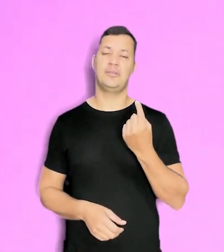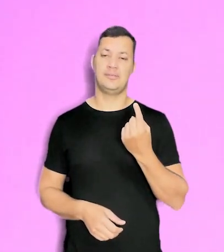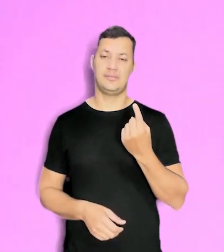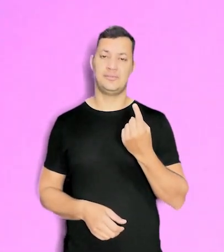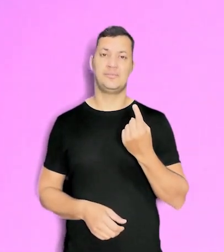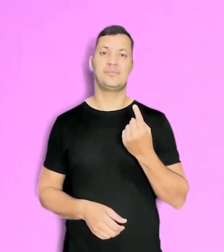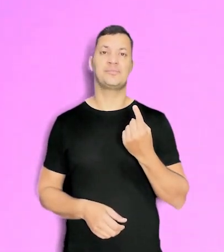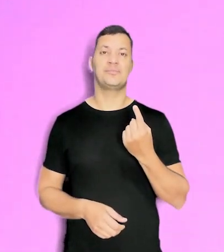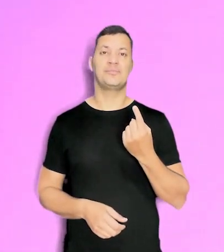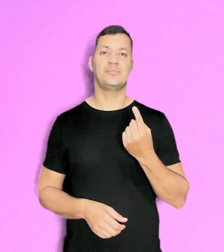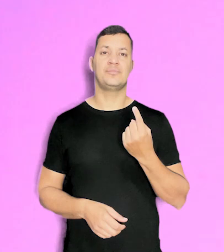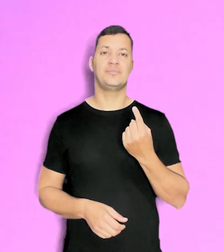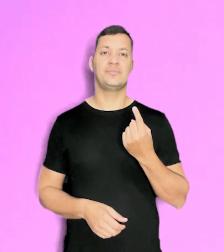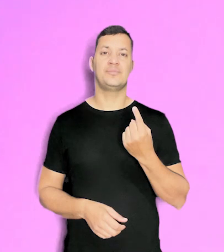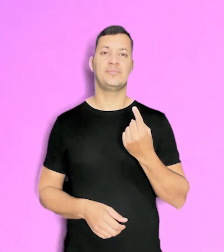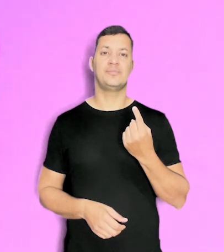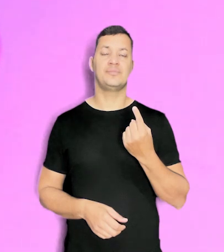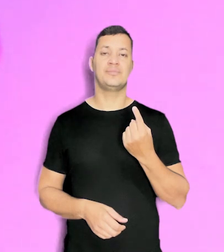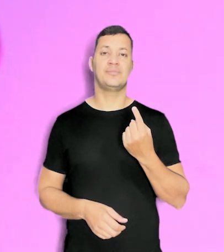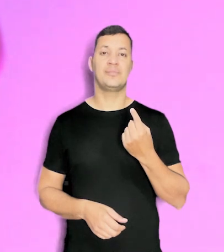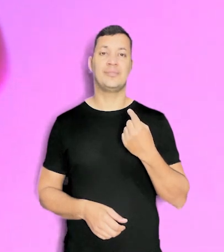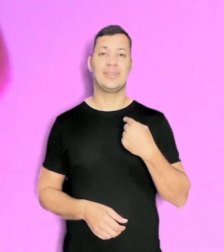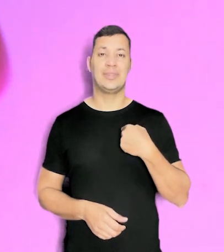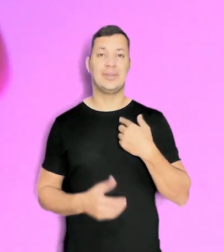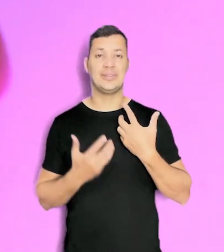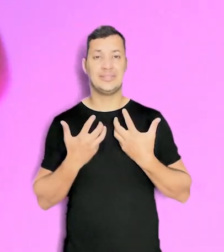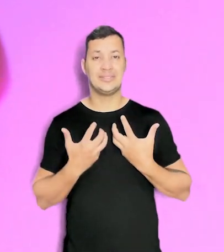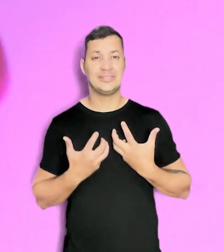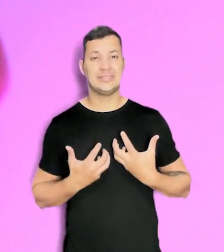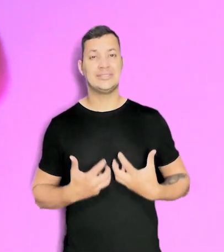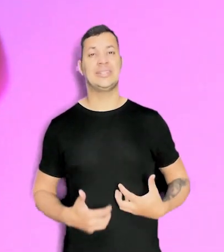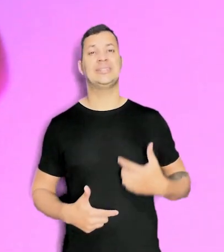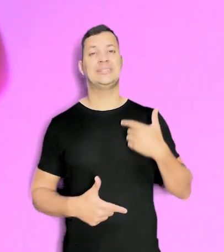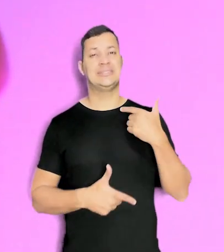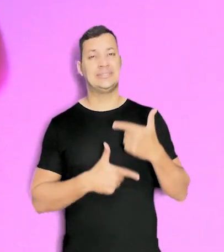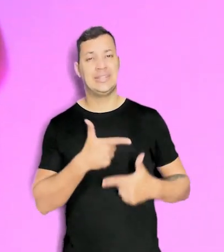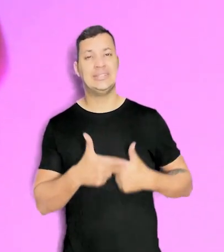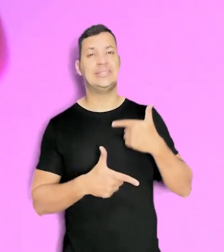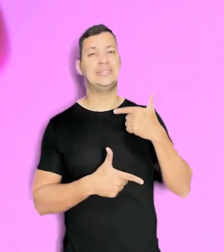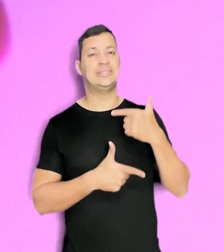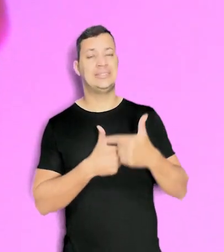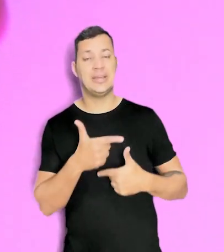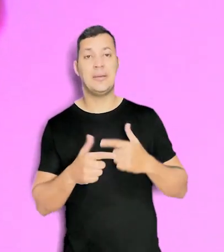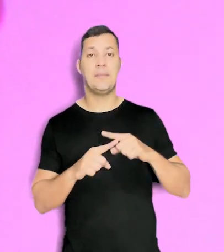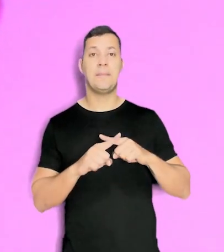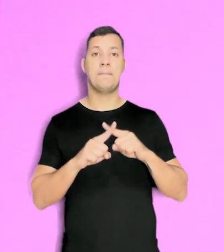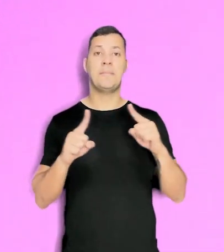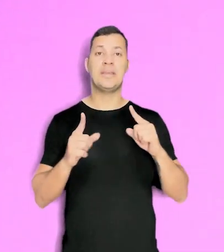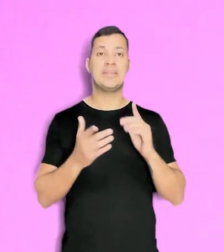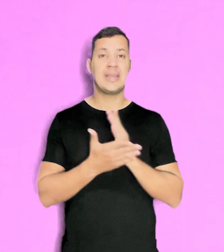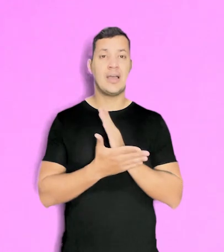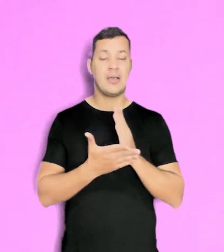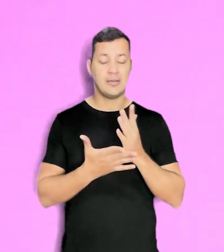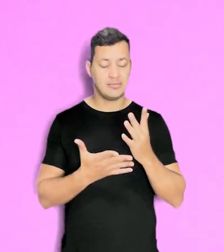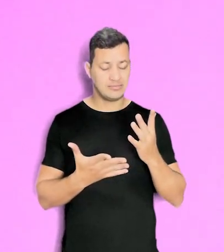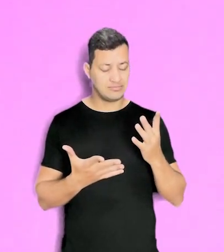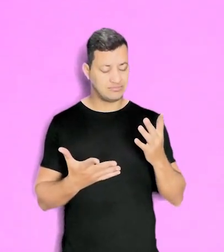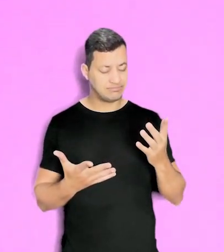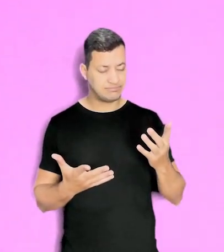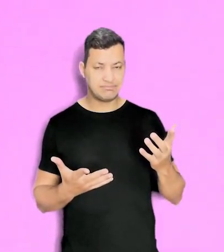Eu ando cansada de lutar, Mas algo me diz